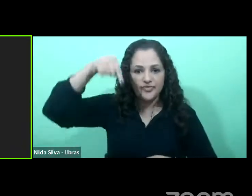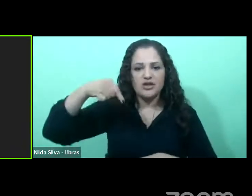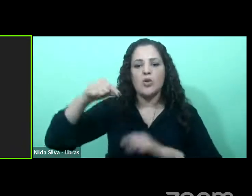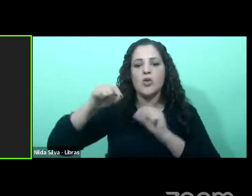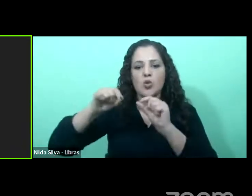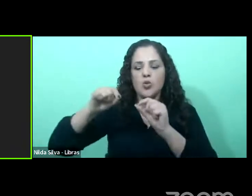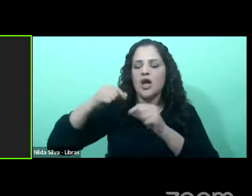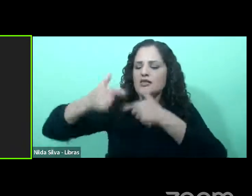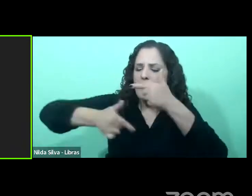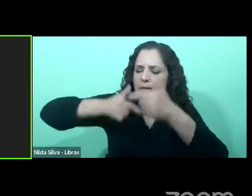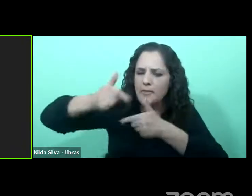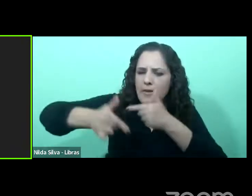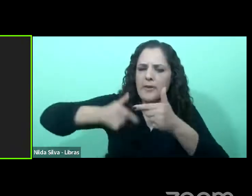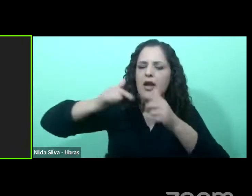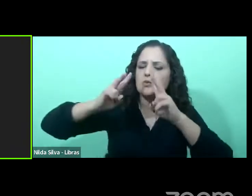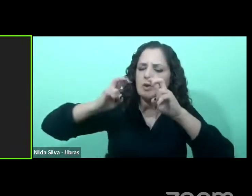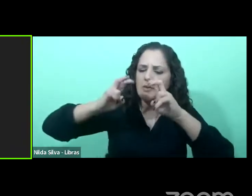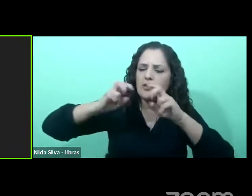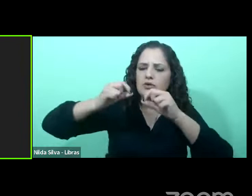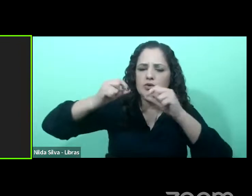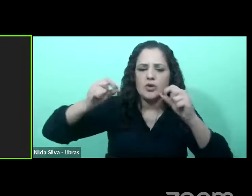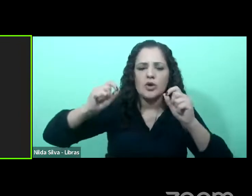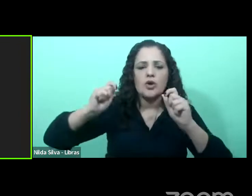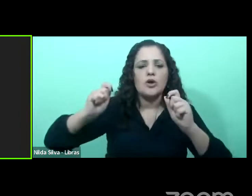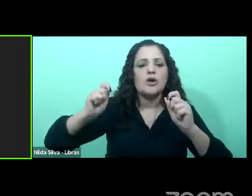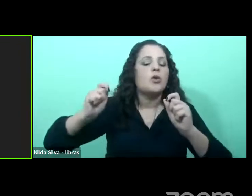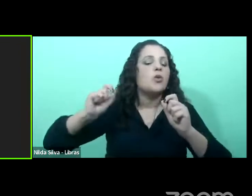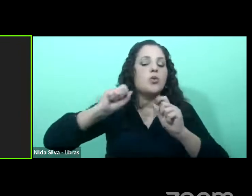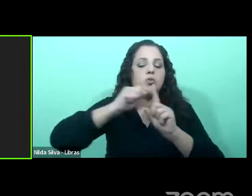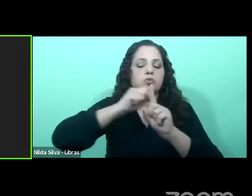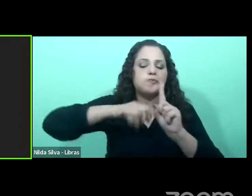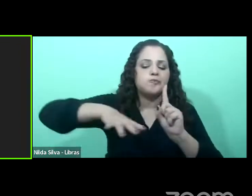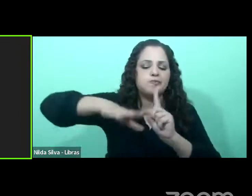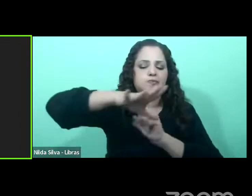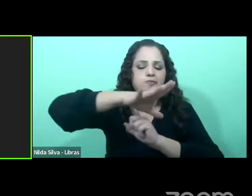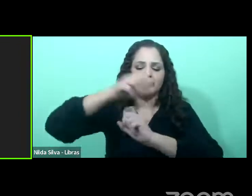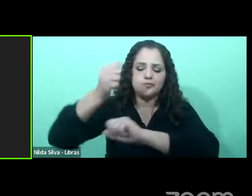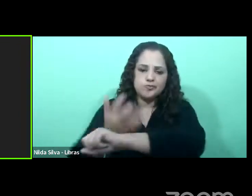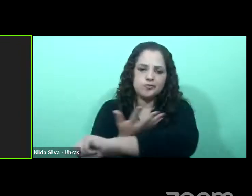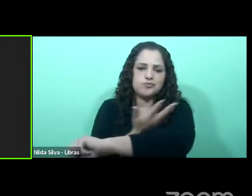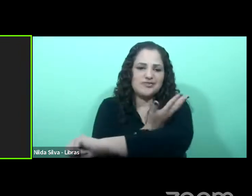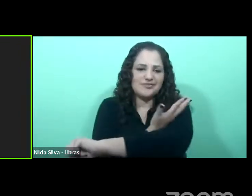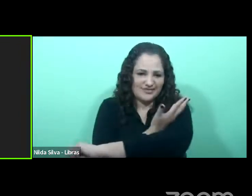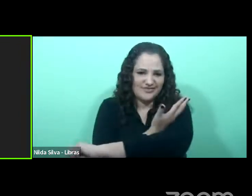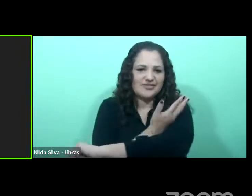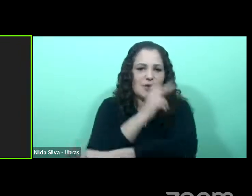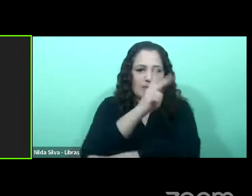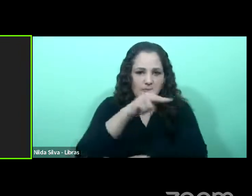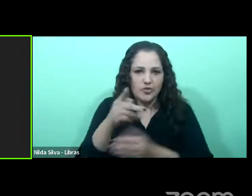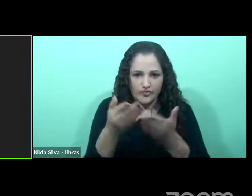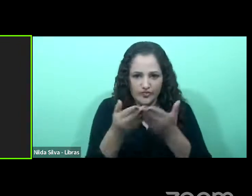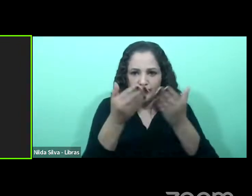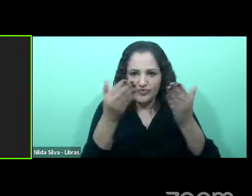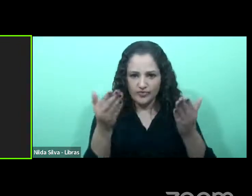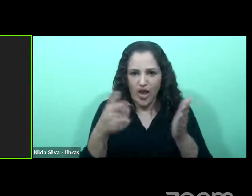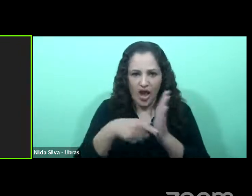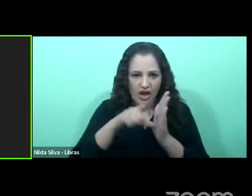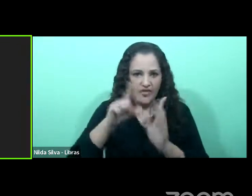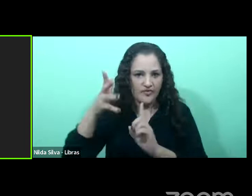com questões aí das competências socioemocionais, a professora Cissa, a Antonieta, o professor Marcos, todos que me